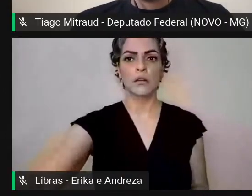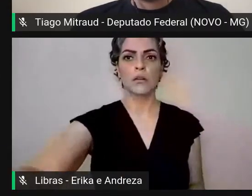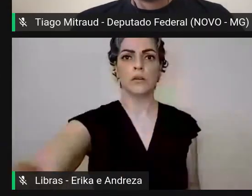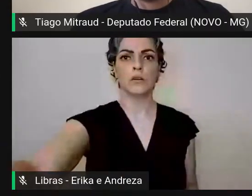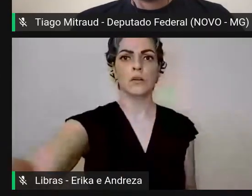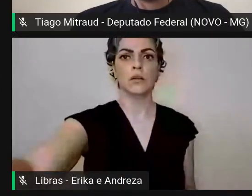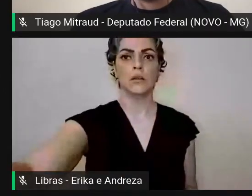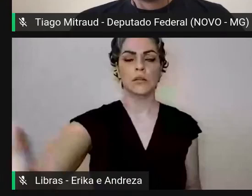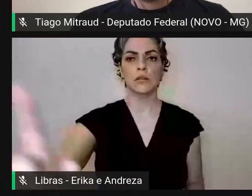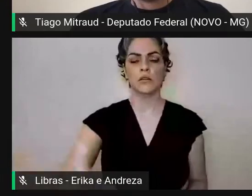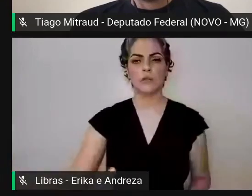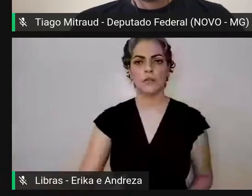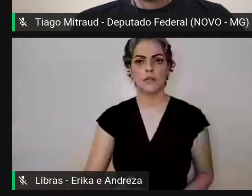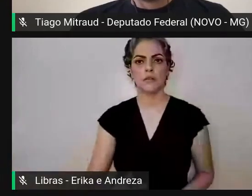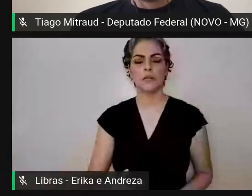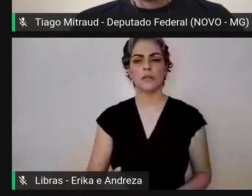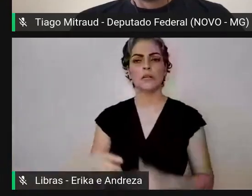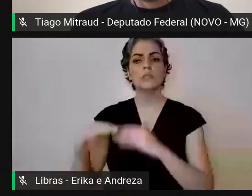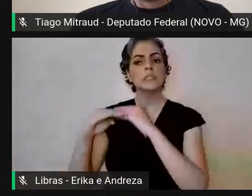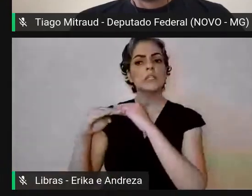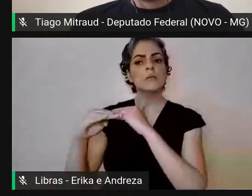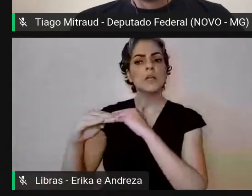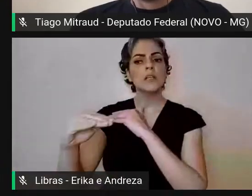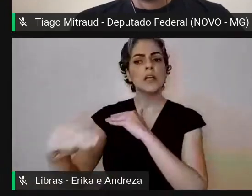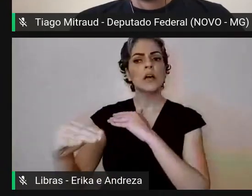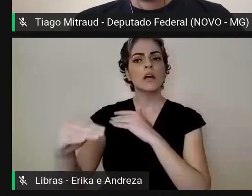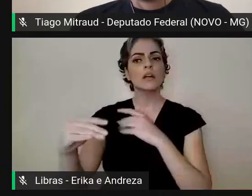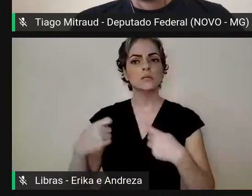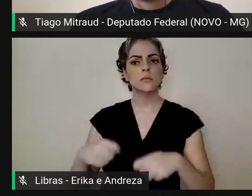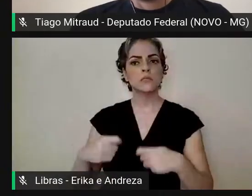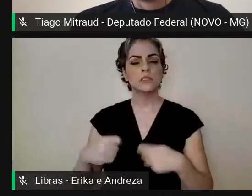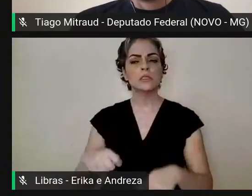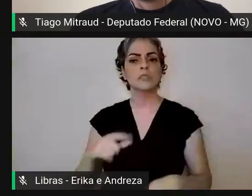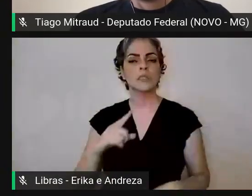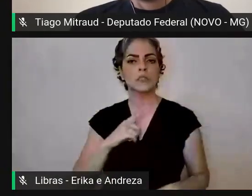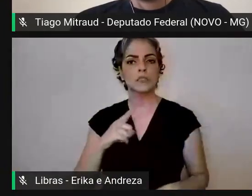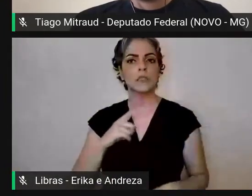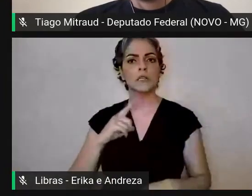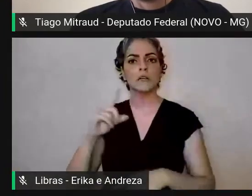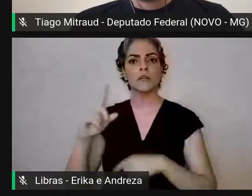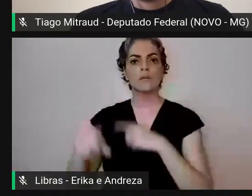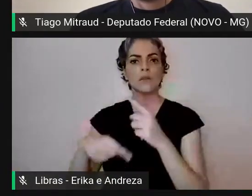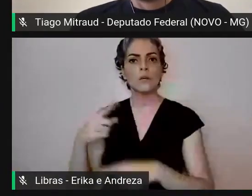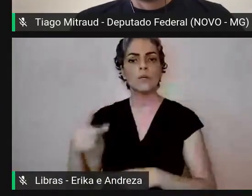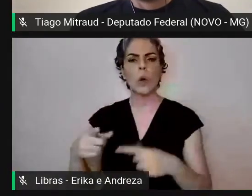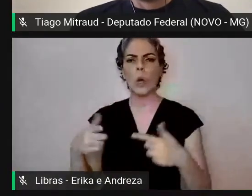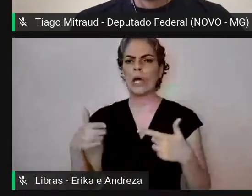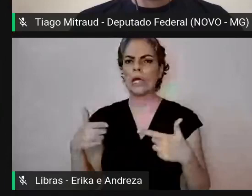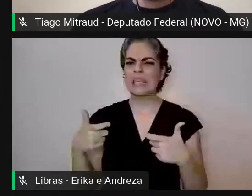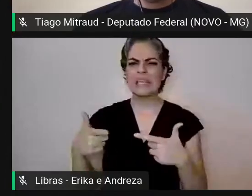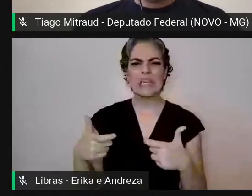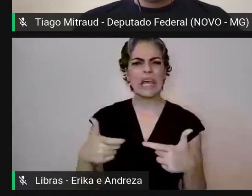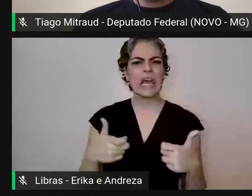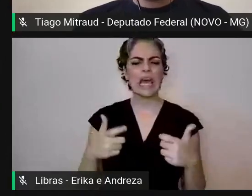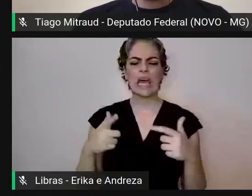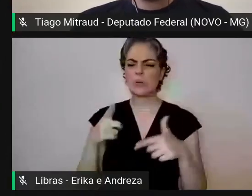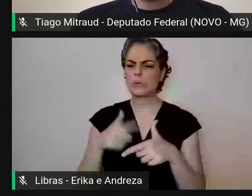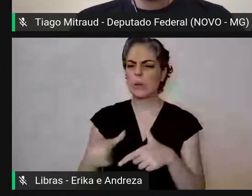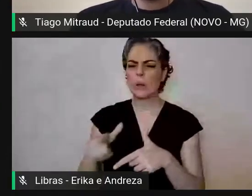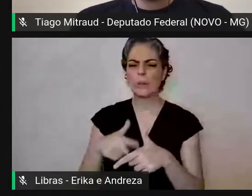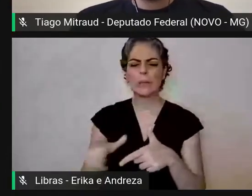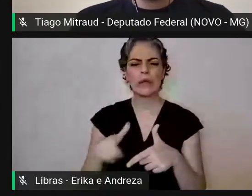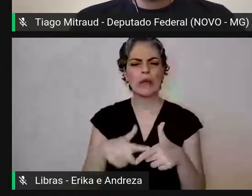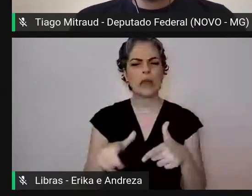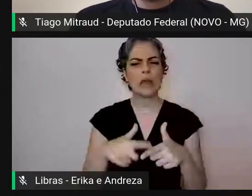Estado vão ter estabilidade e depois ela inaugura uma guerra. Porque ela não diz quem são